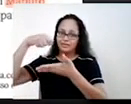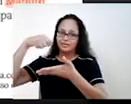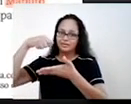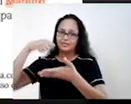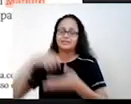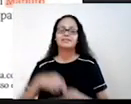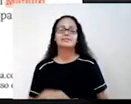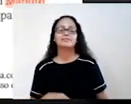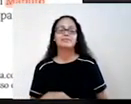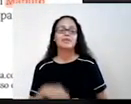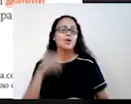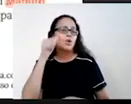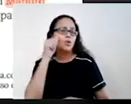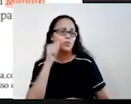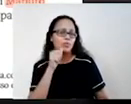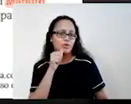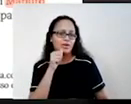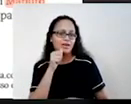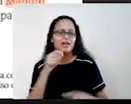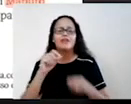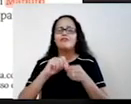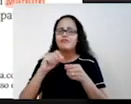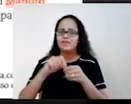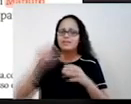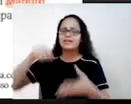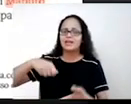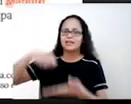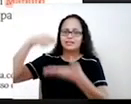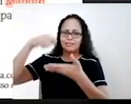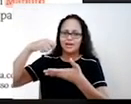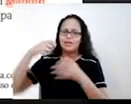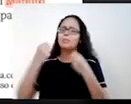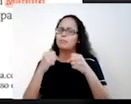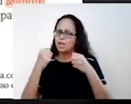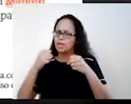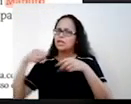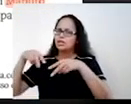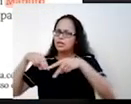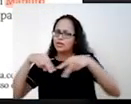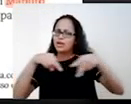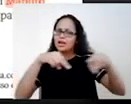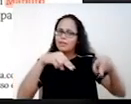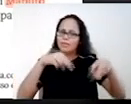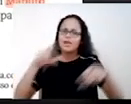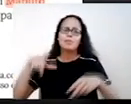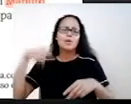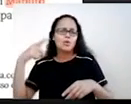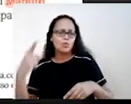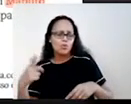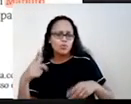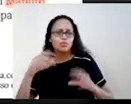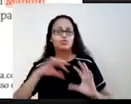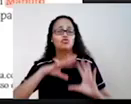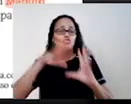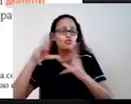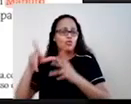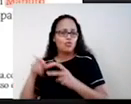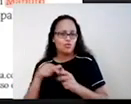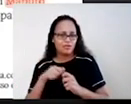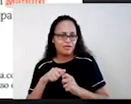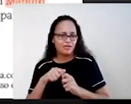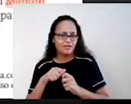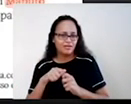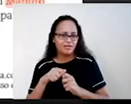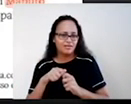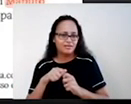Vila. Ô mulher, vem fazer as malas, é preciso caminhar para outras bandas do mundo, lá para as terras de